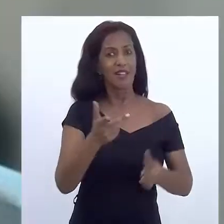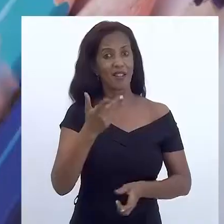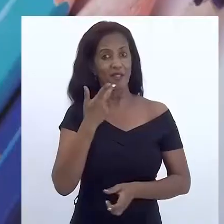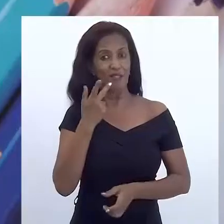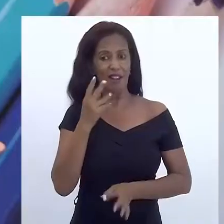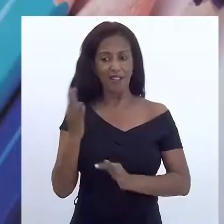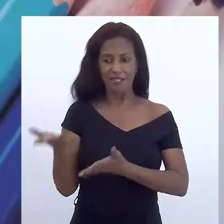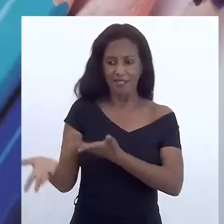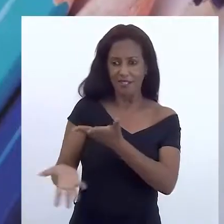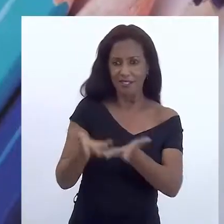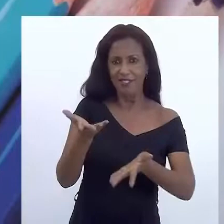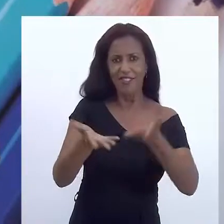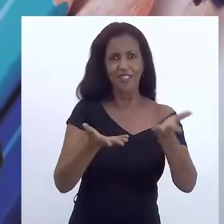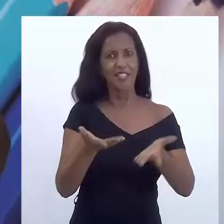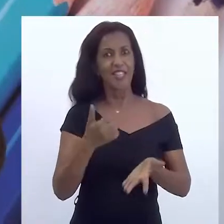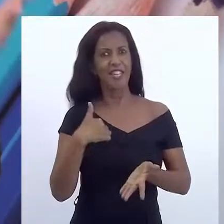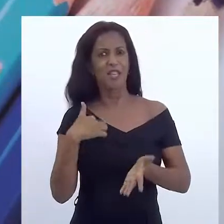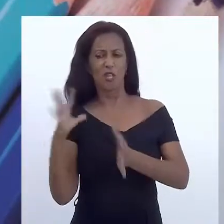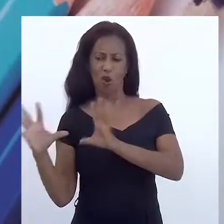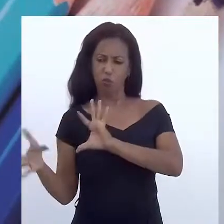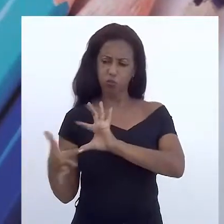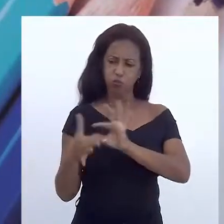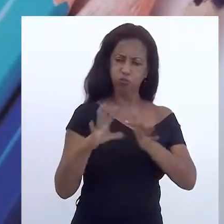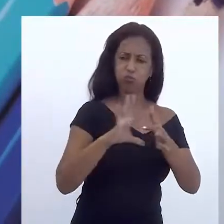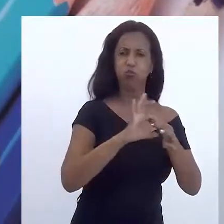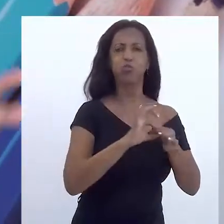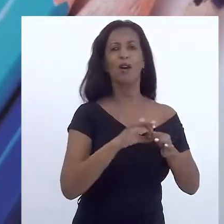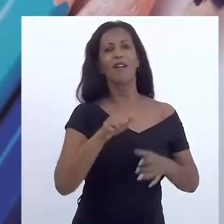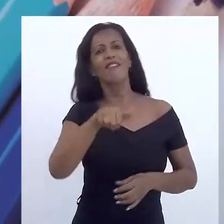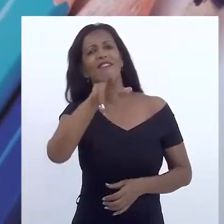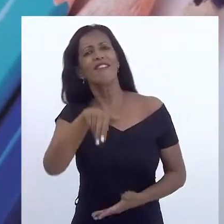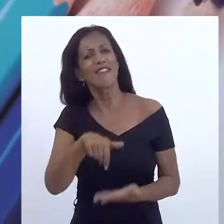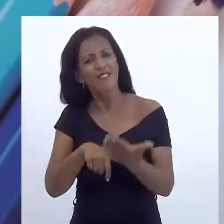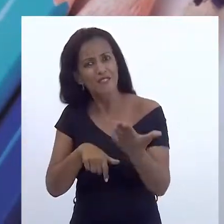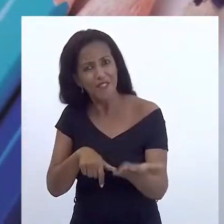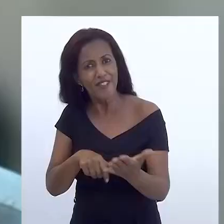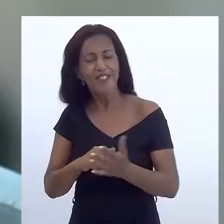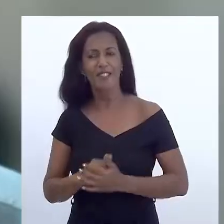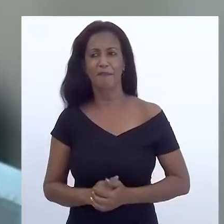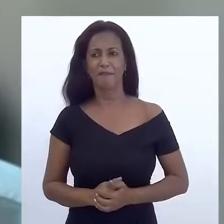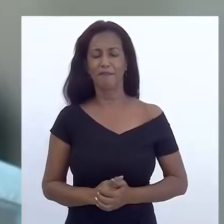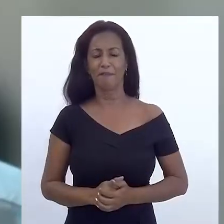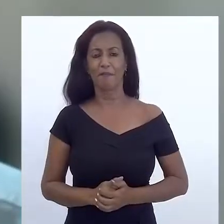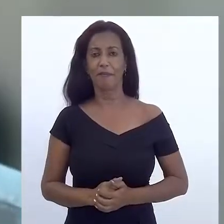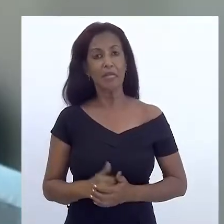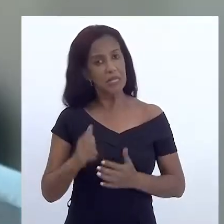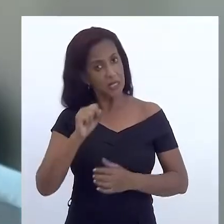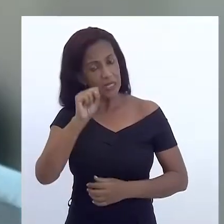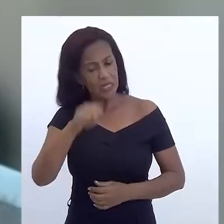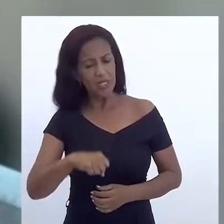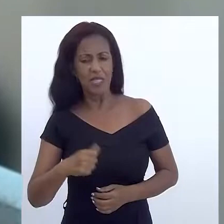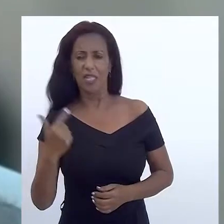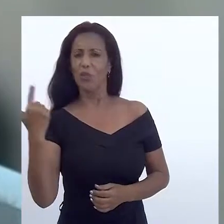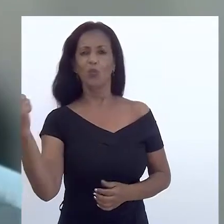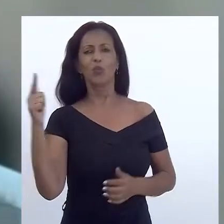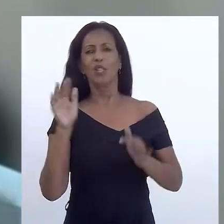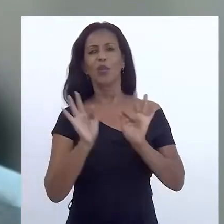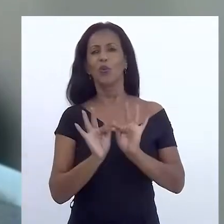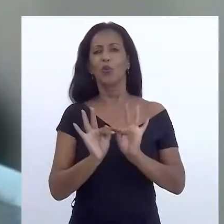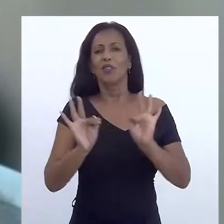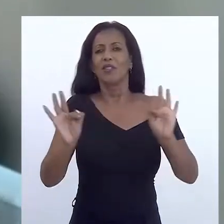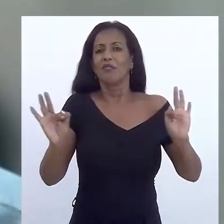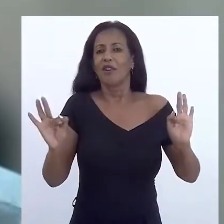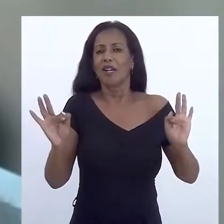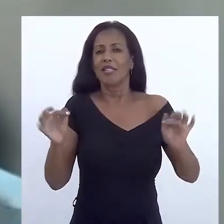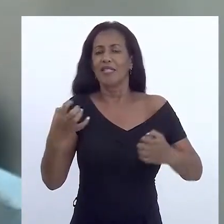dessa terapia maravilhosa, eu queria contextualizar quem é o Alexandre. E não há outra coisa, uma outra frase